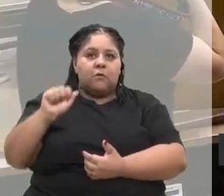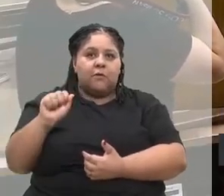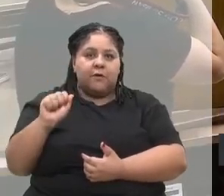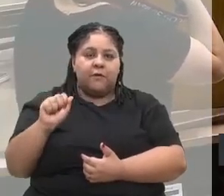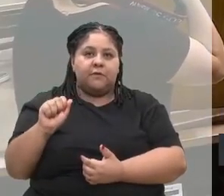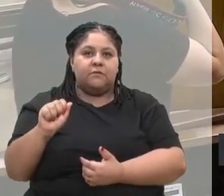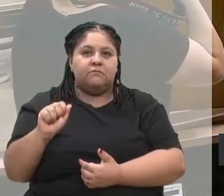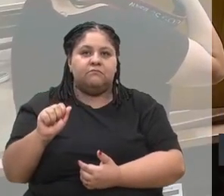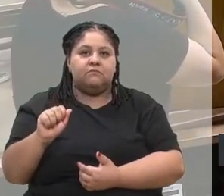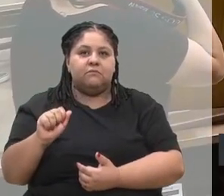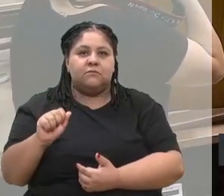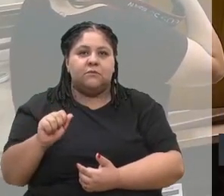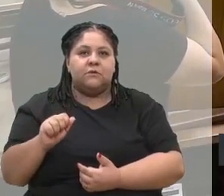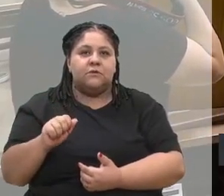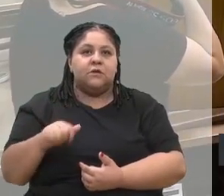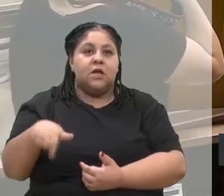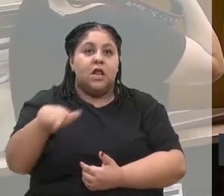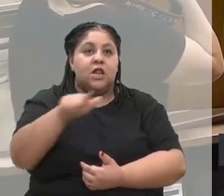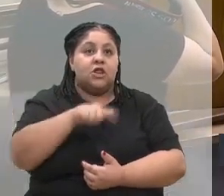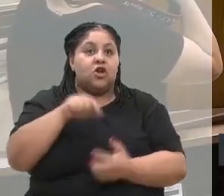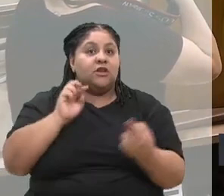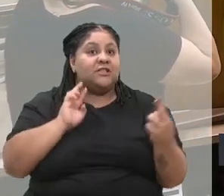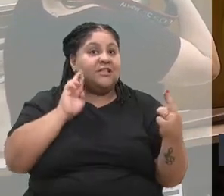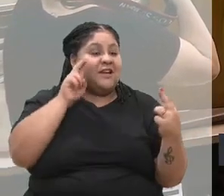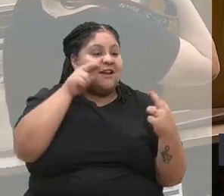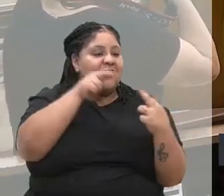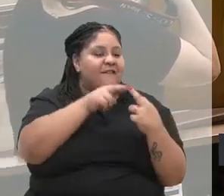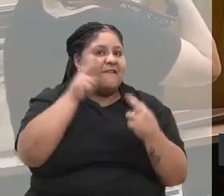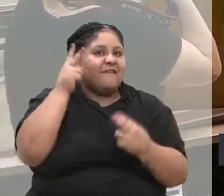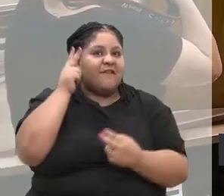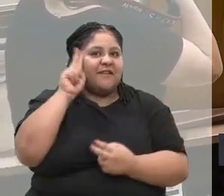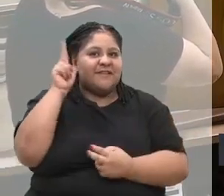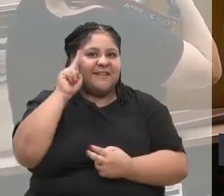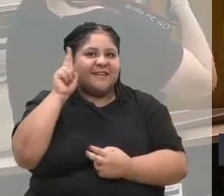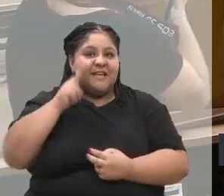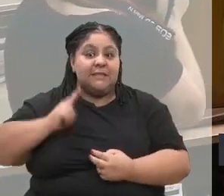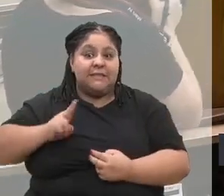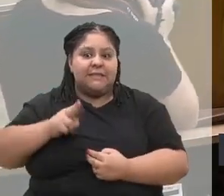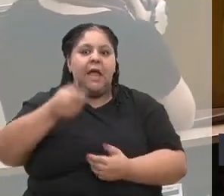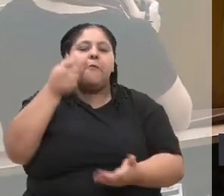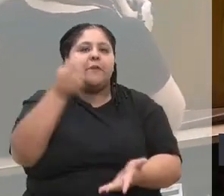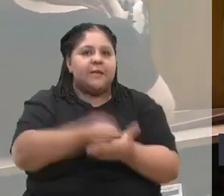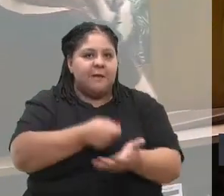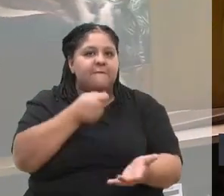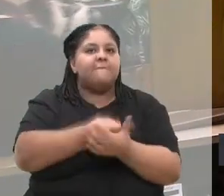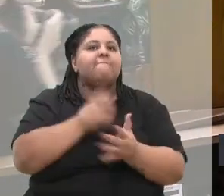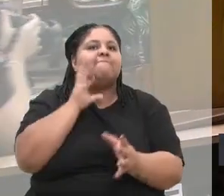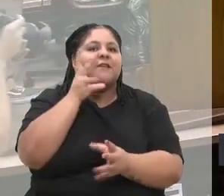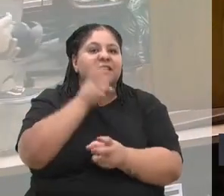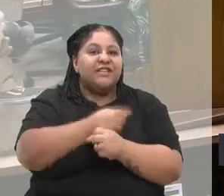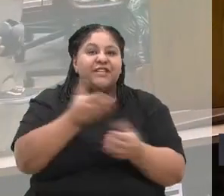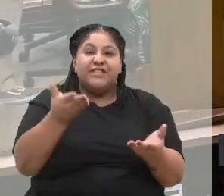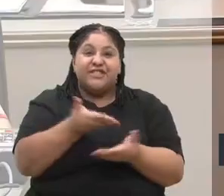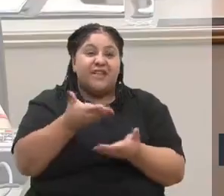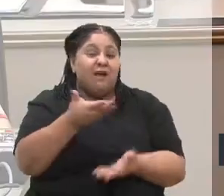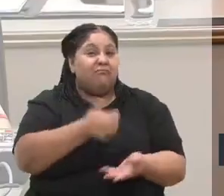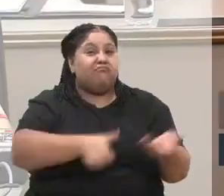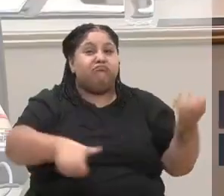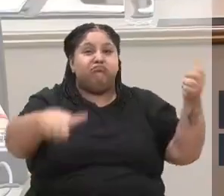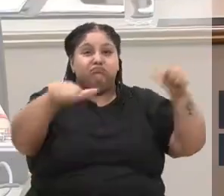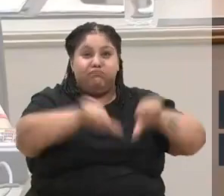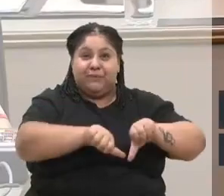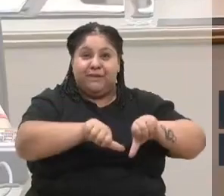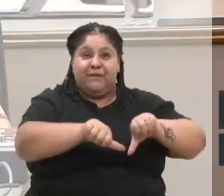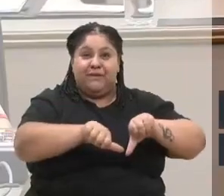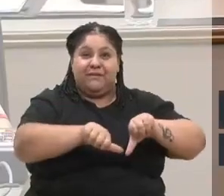que é a nossa referência, historicamente sempre defendeu os animais, dizer que já foi pior a atenção aos